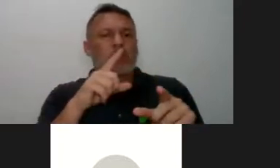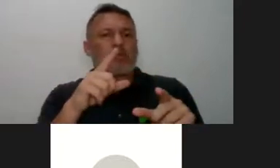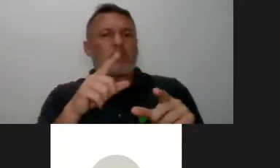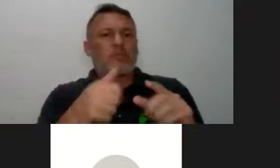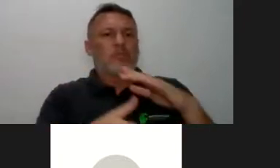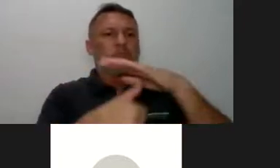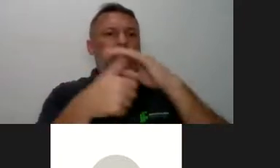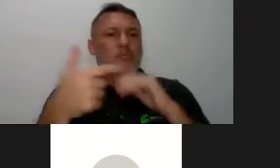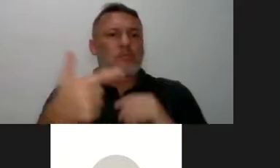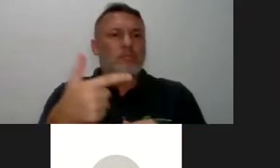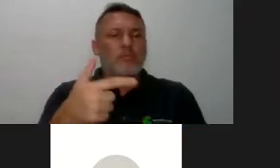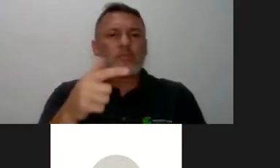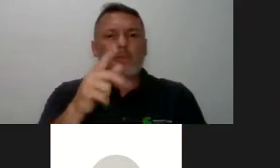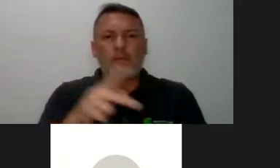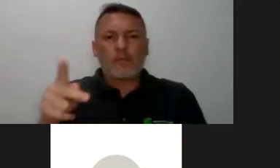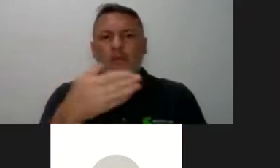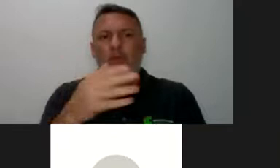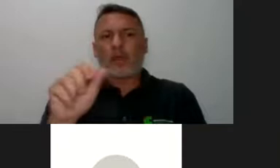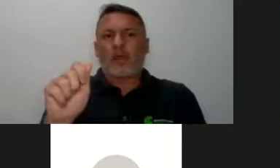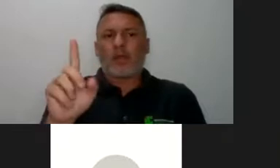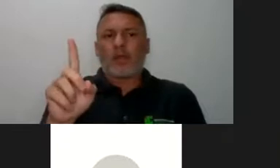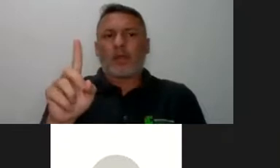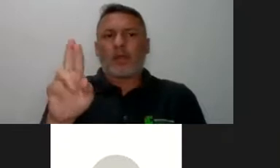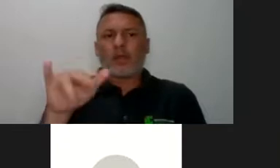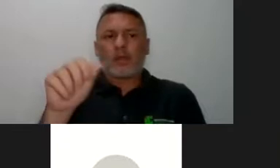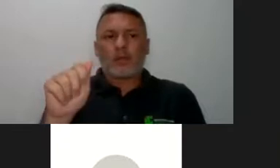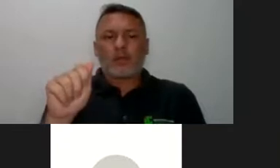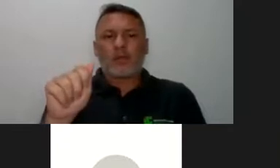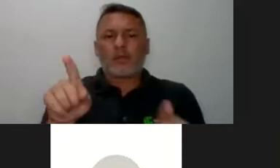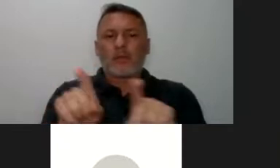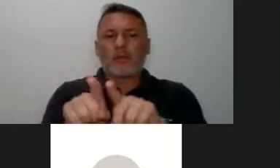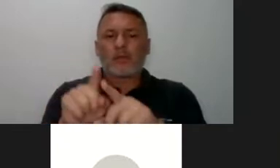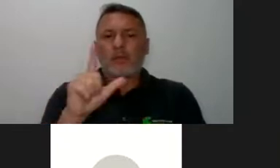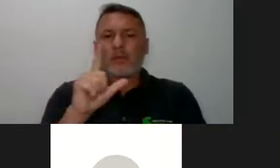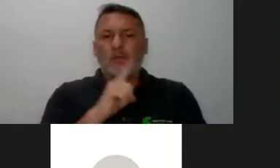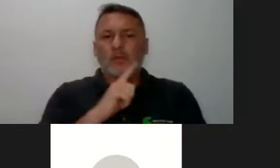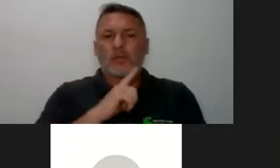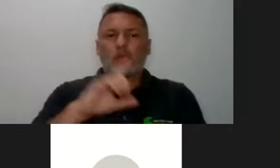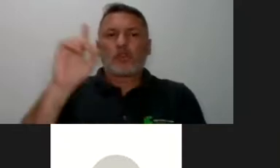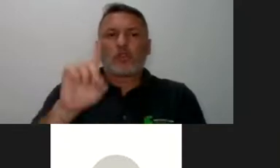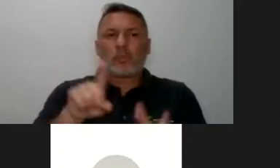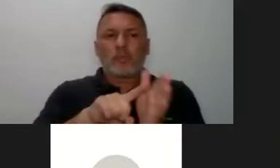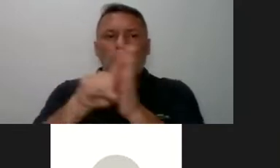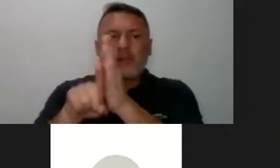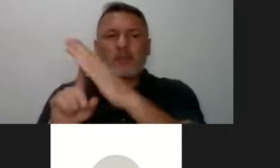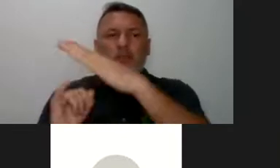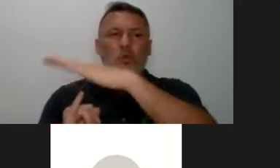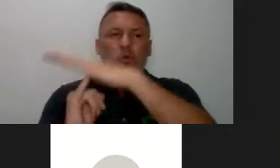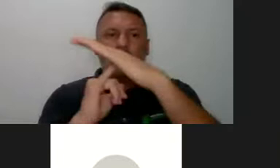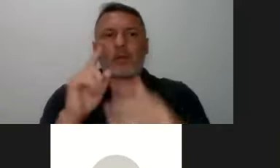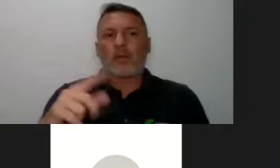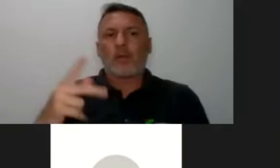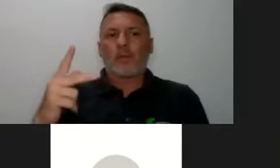de ensino, a professora Adriana. Também ao Sávio, nosso diretor de pesquisa institucional, ao Pedro,